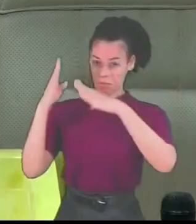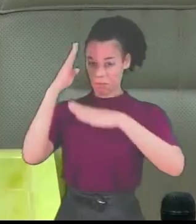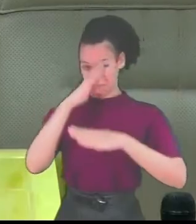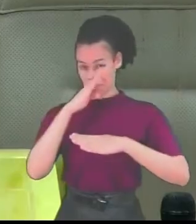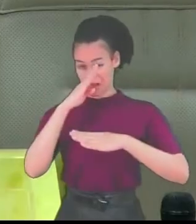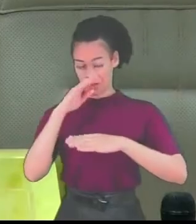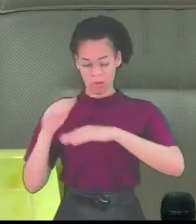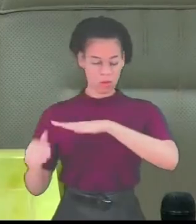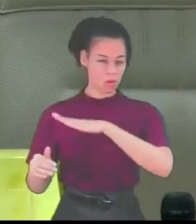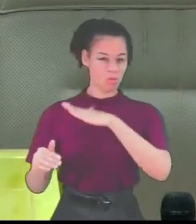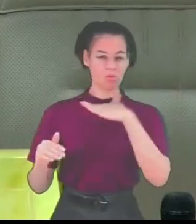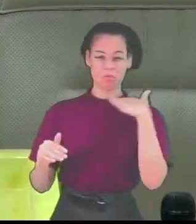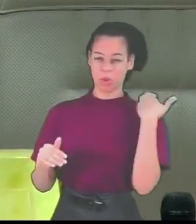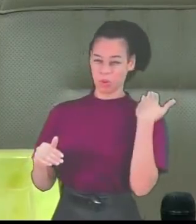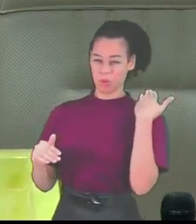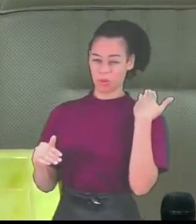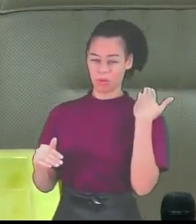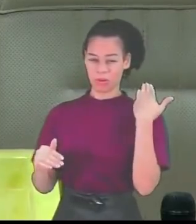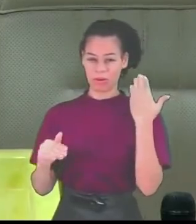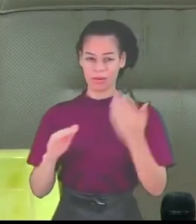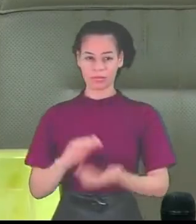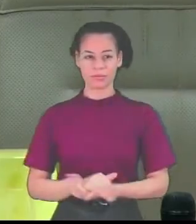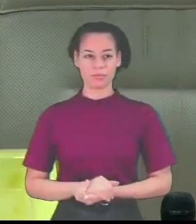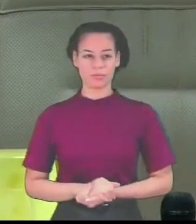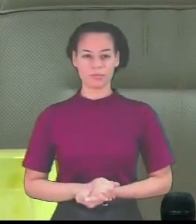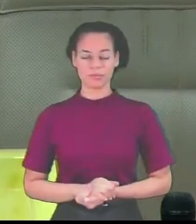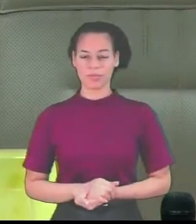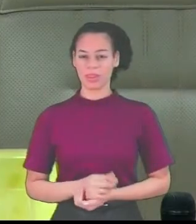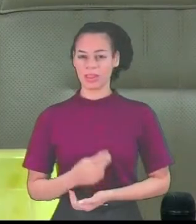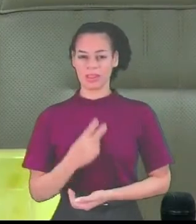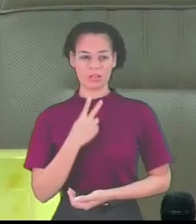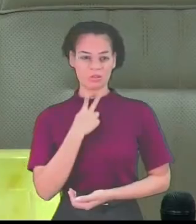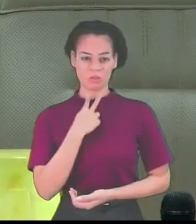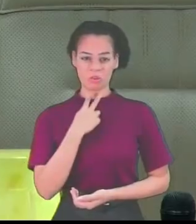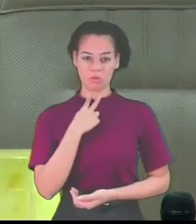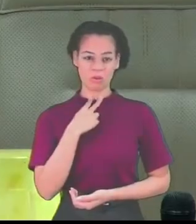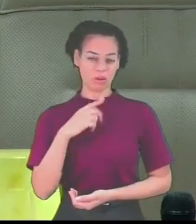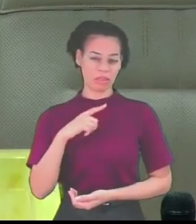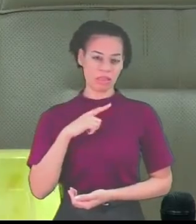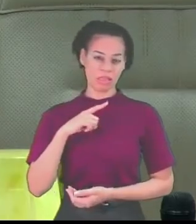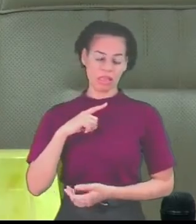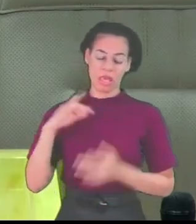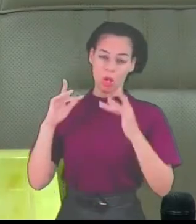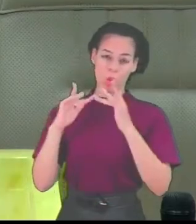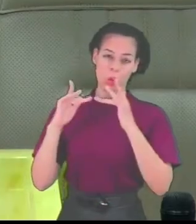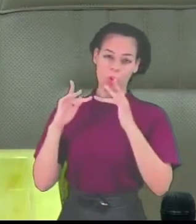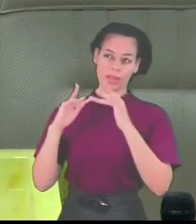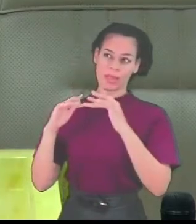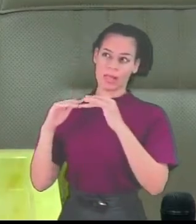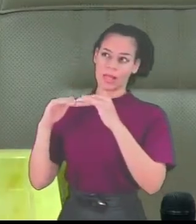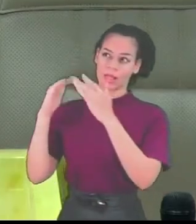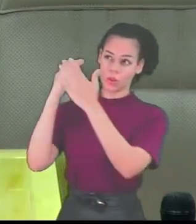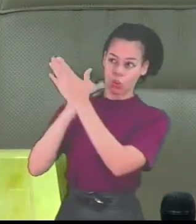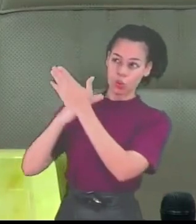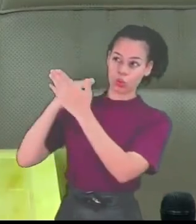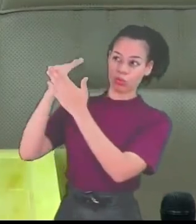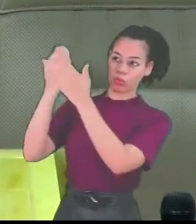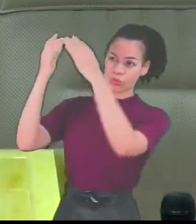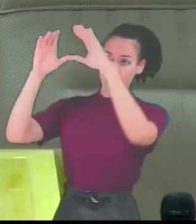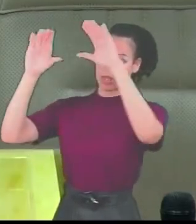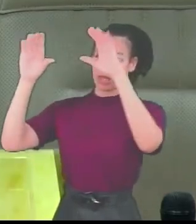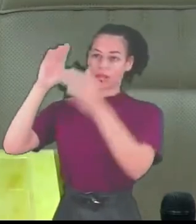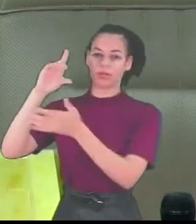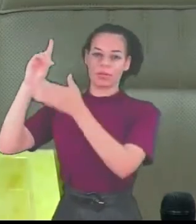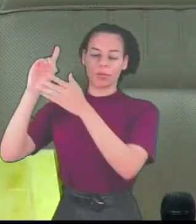se declina não pode ter contado com a divindade superior então e a divindade Tiida